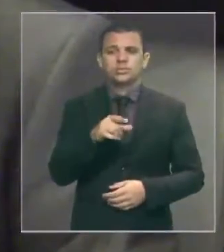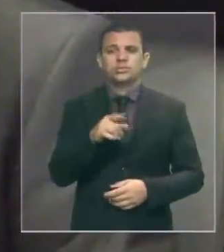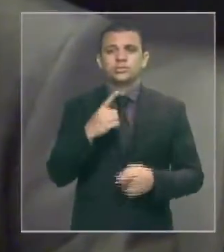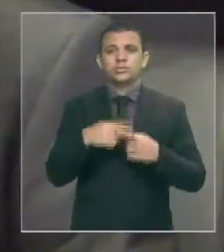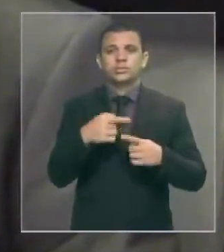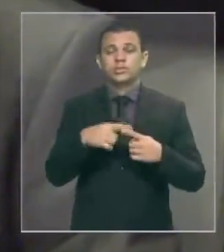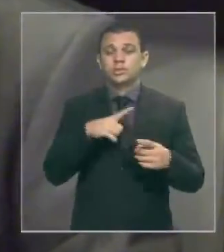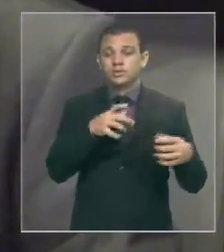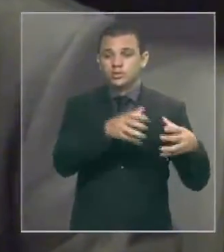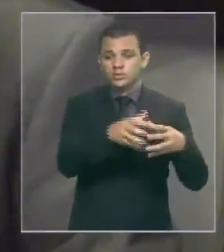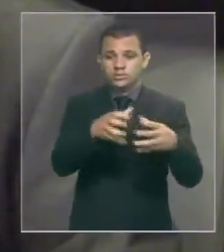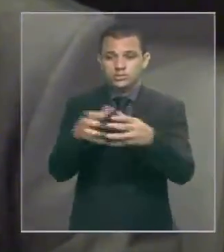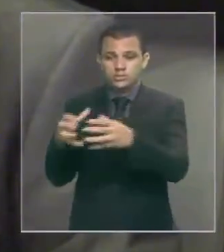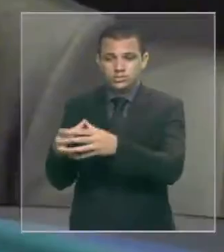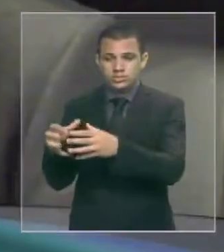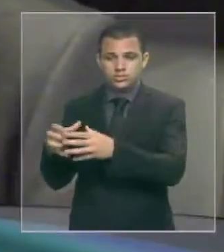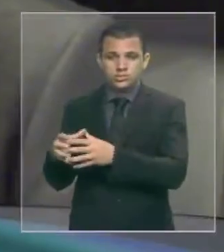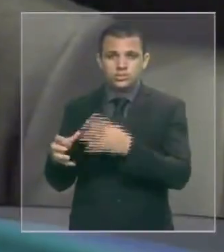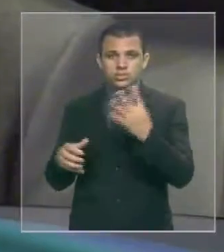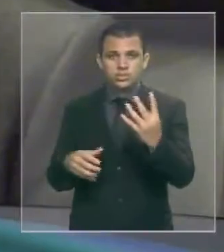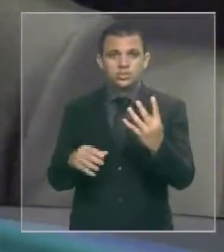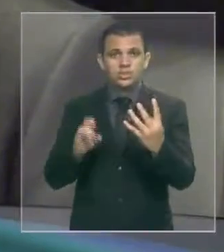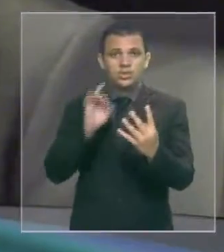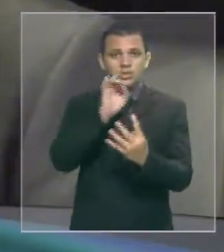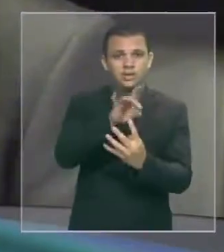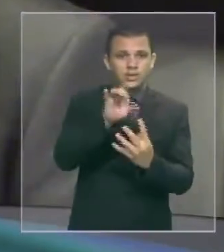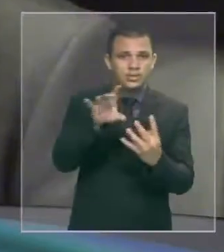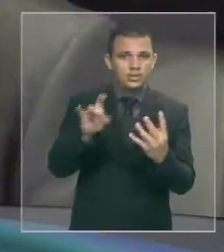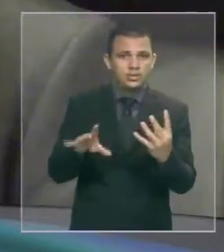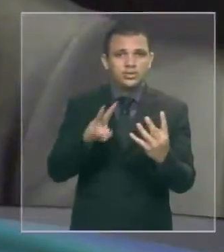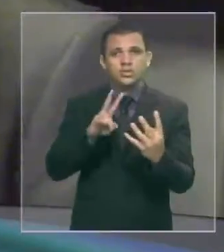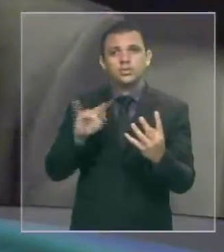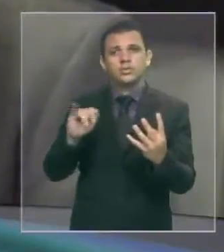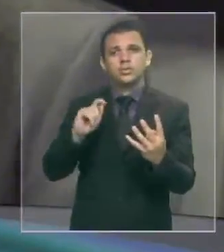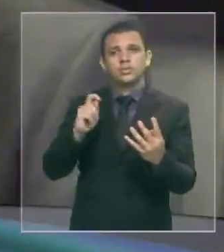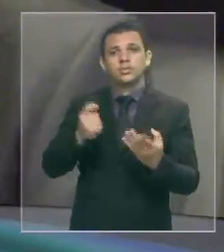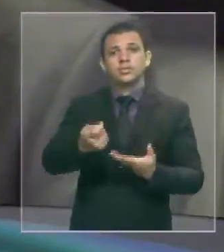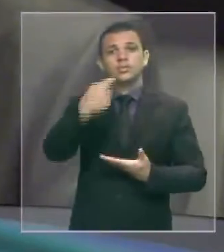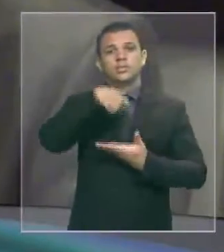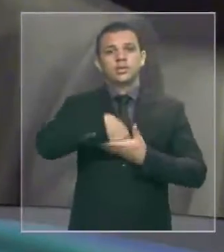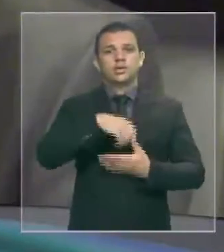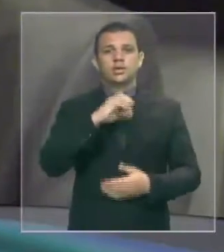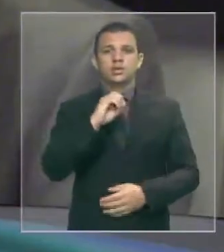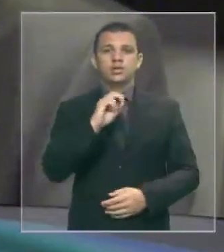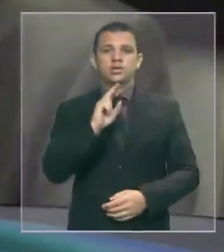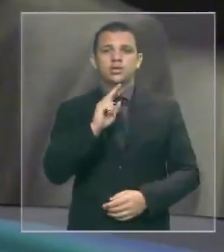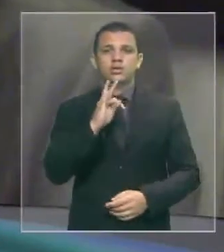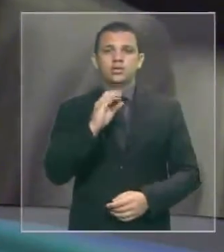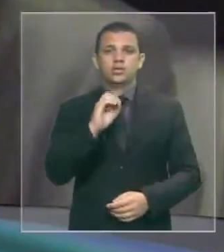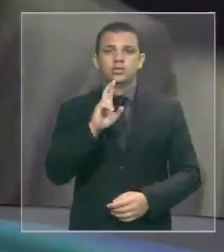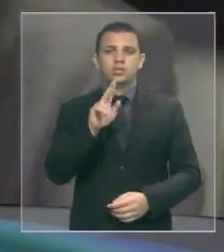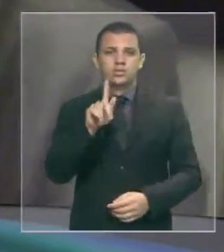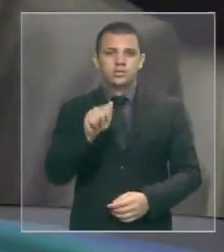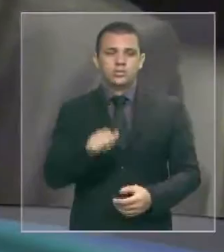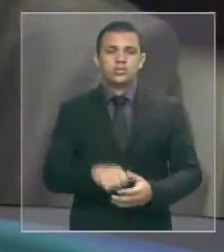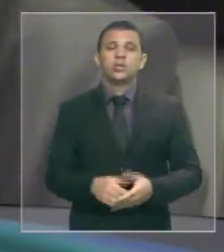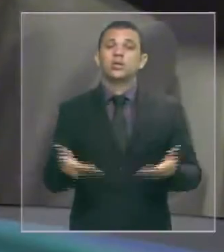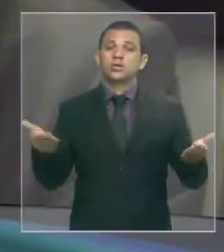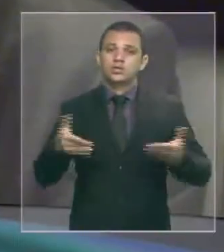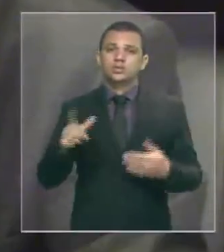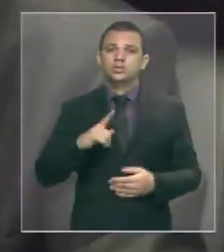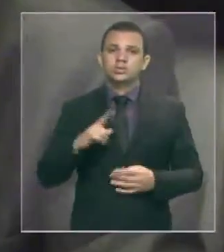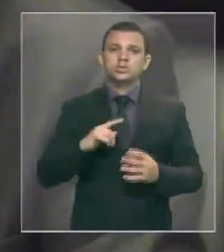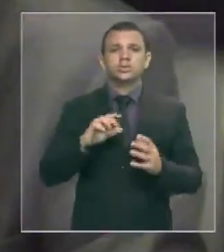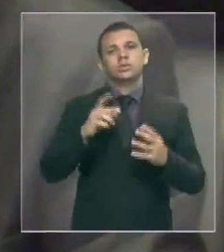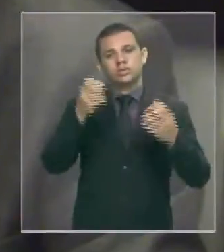de licitação haverá um pagamento de uma outorga por parte da empresa vencedora. Nós temos essa licitação distribuída hoje em 4 lotes, como o senhor